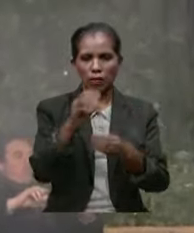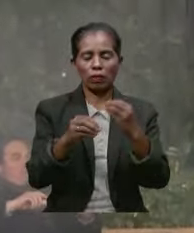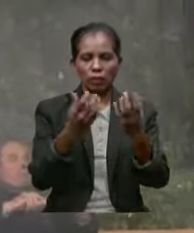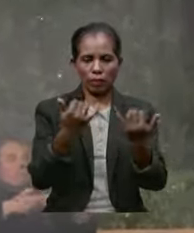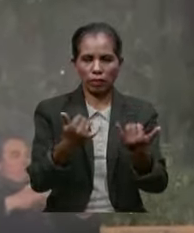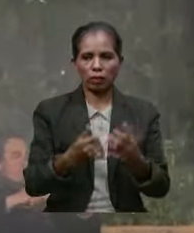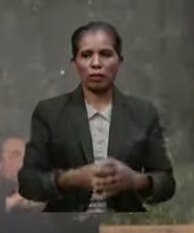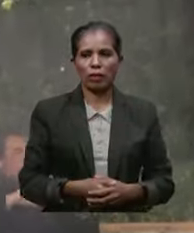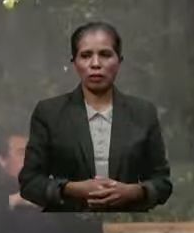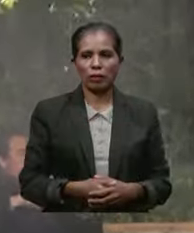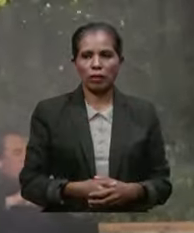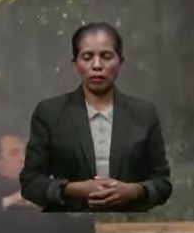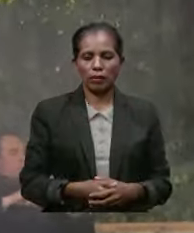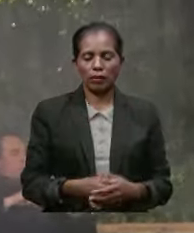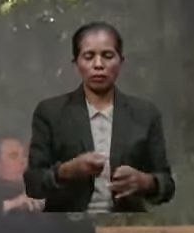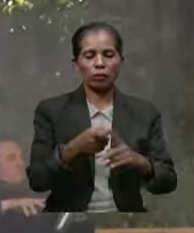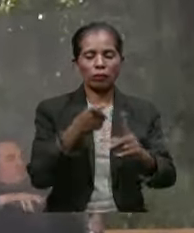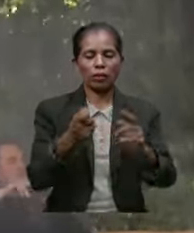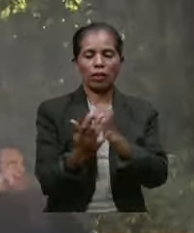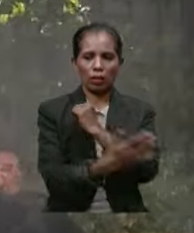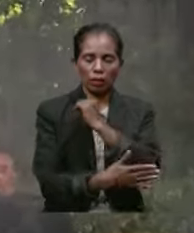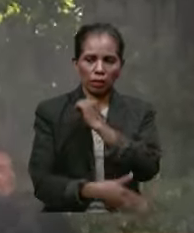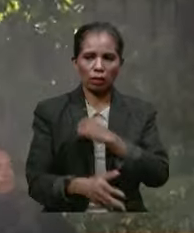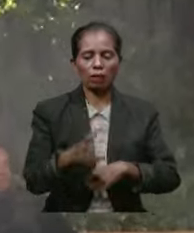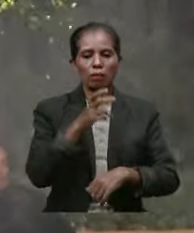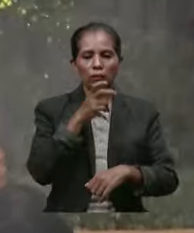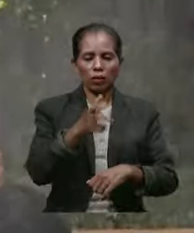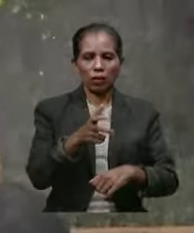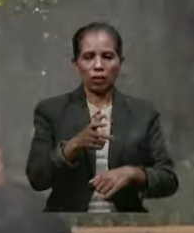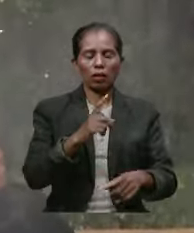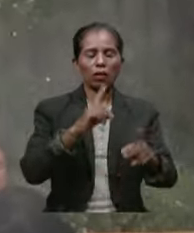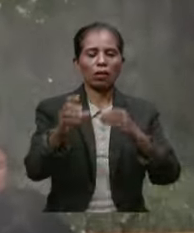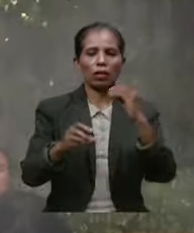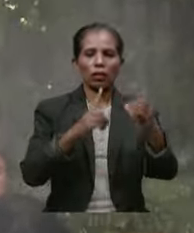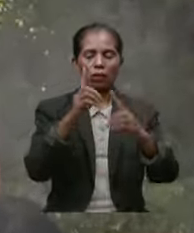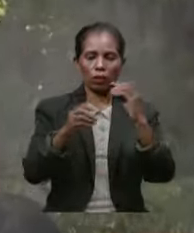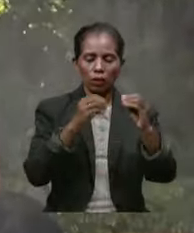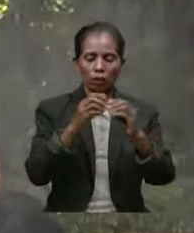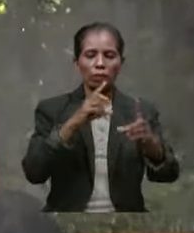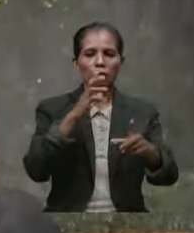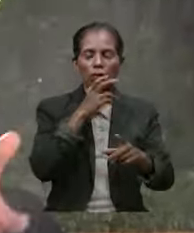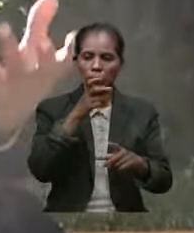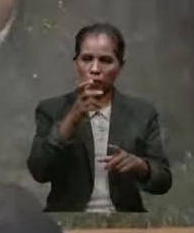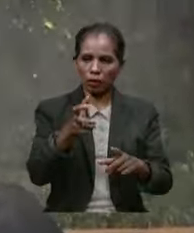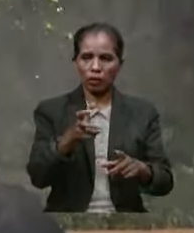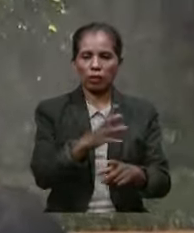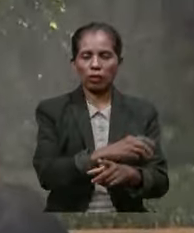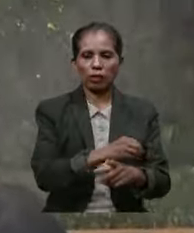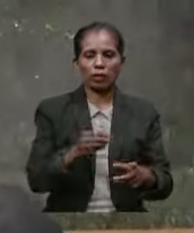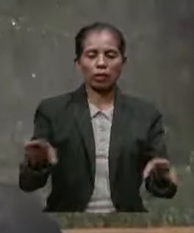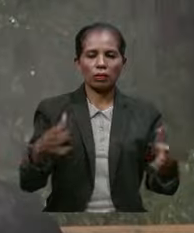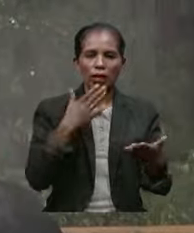Uma coincidência brutal. Aqui a falar de uma perspectiva de recuperar